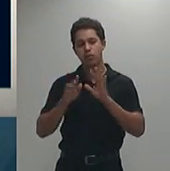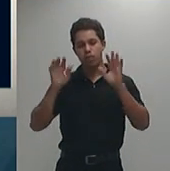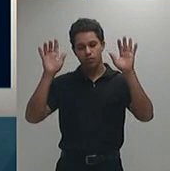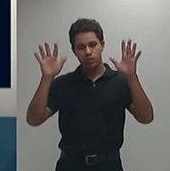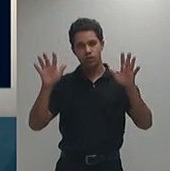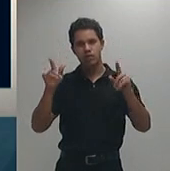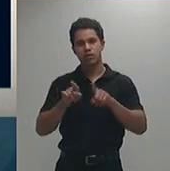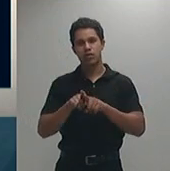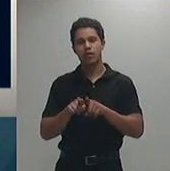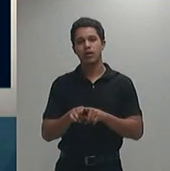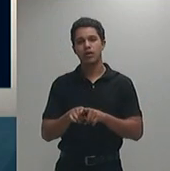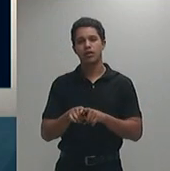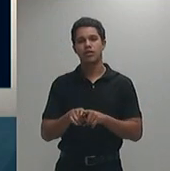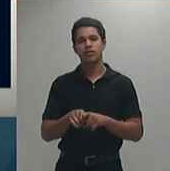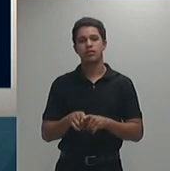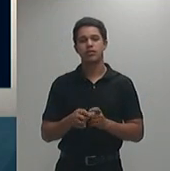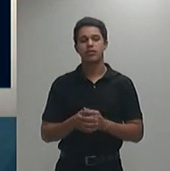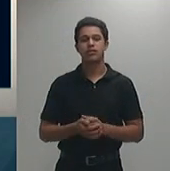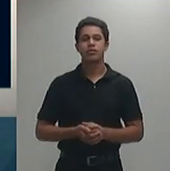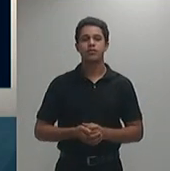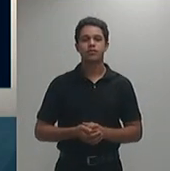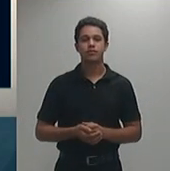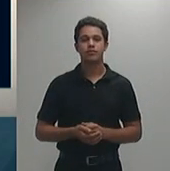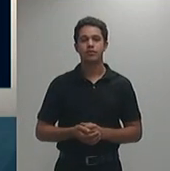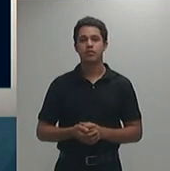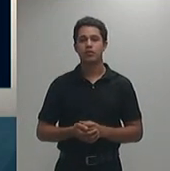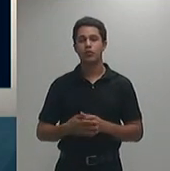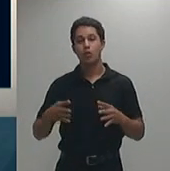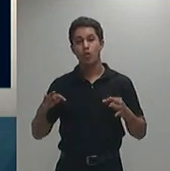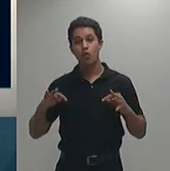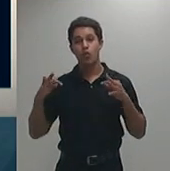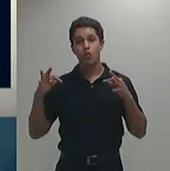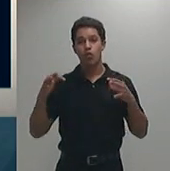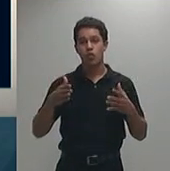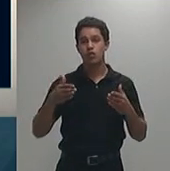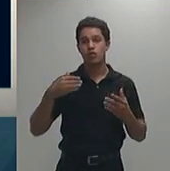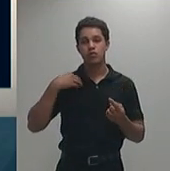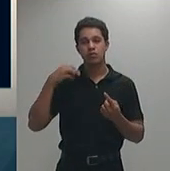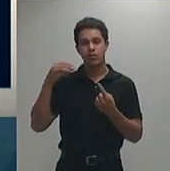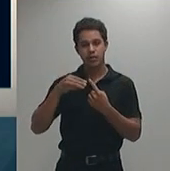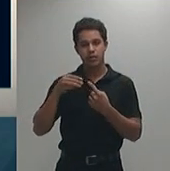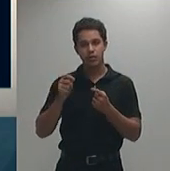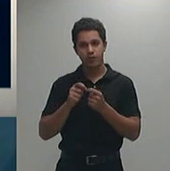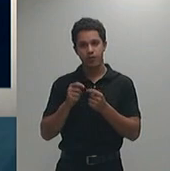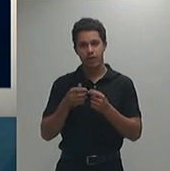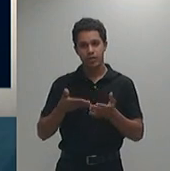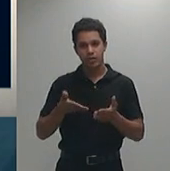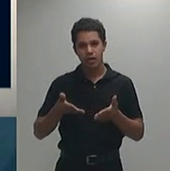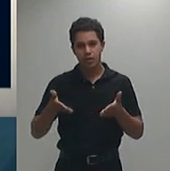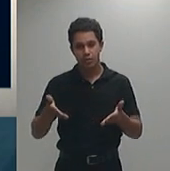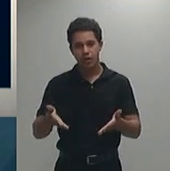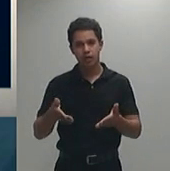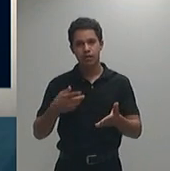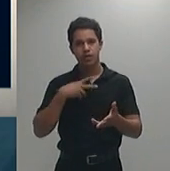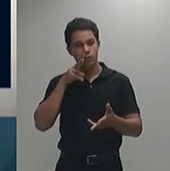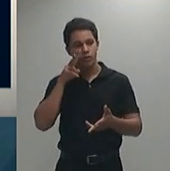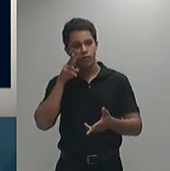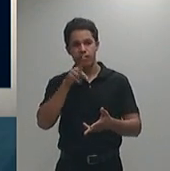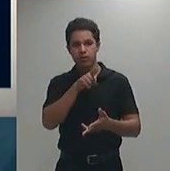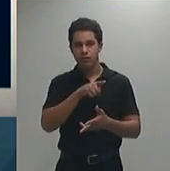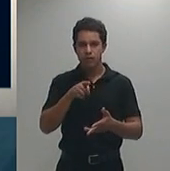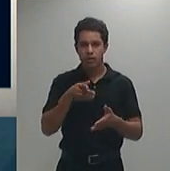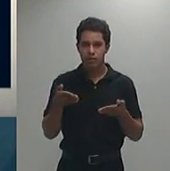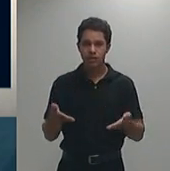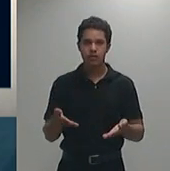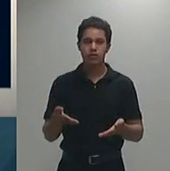gallotti I struggle on e os que eu estou vendo aqui deixa eu